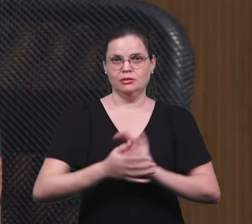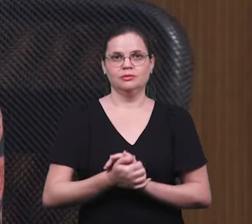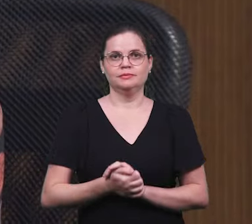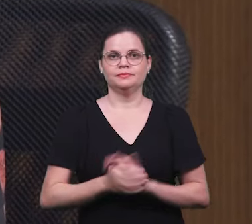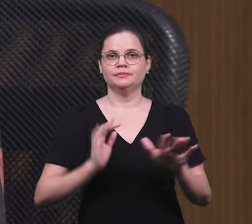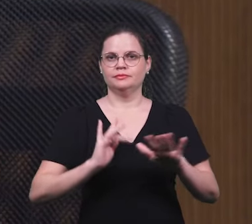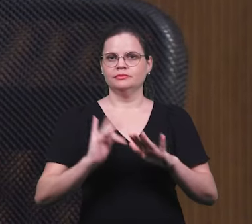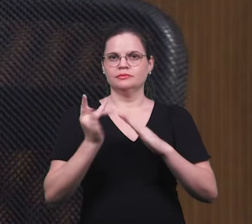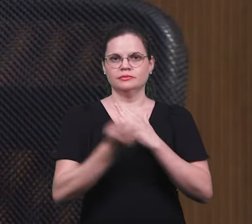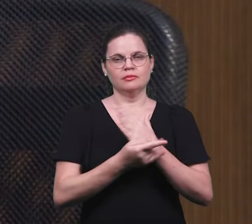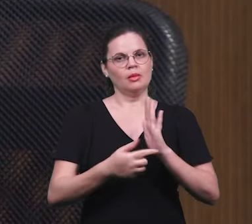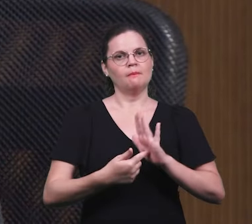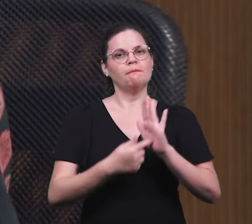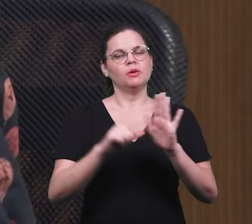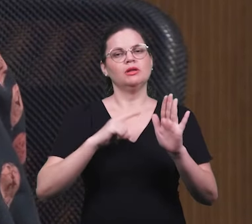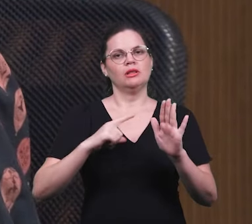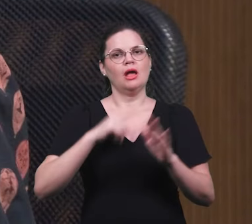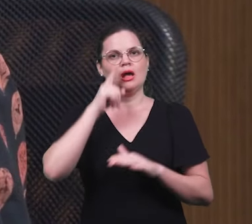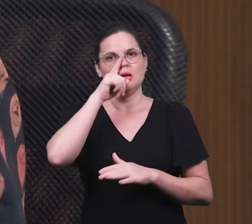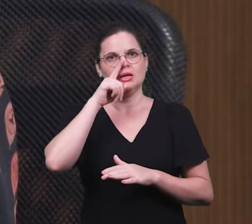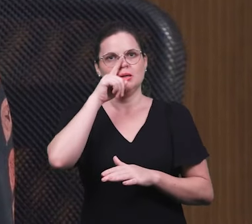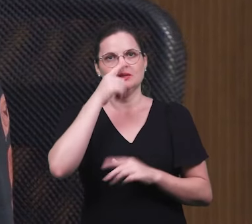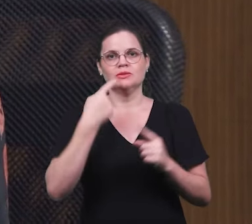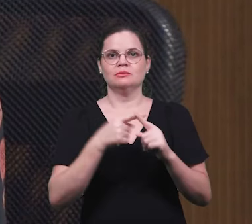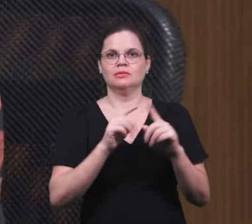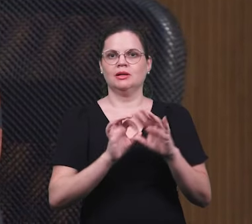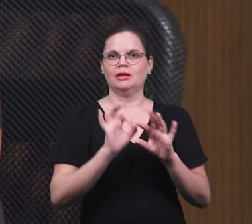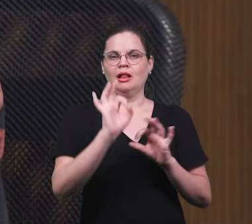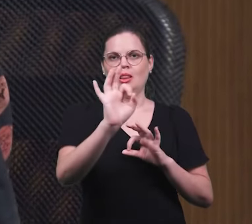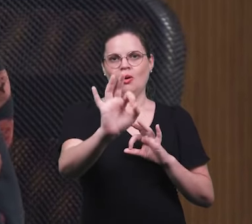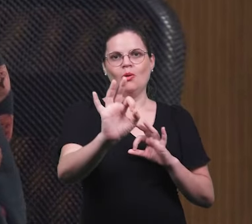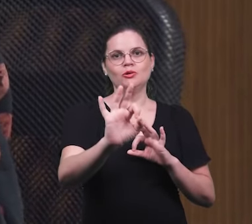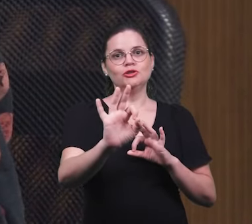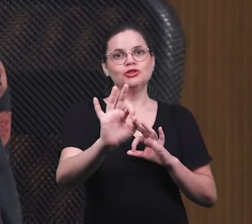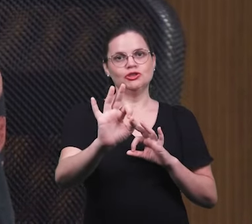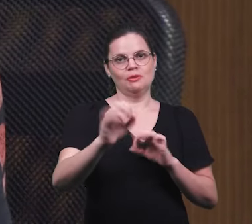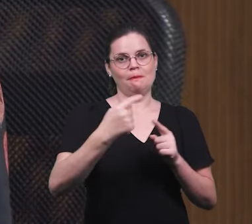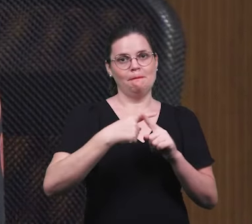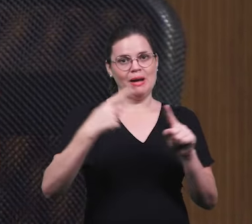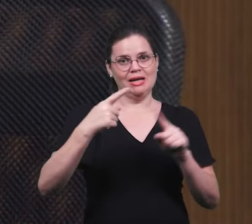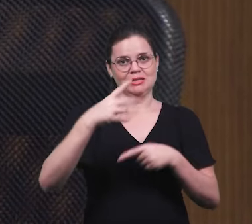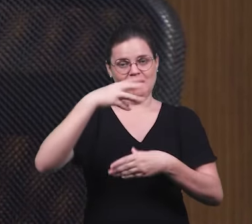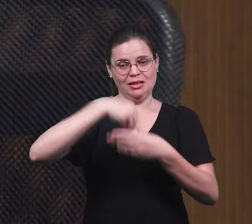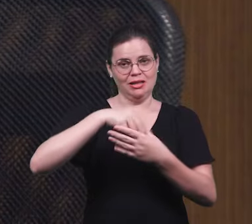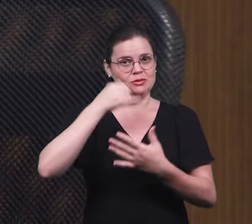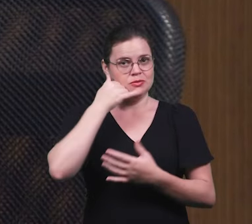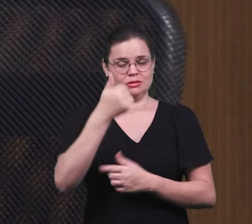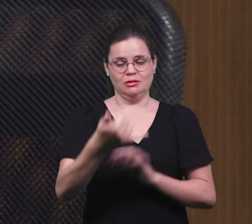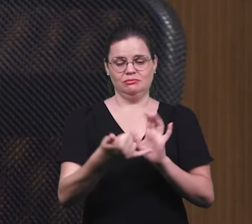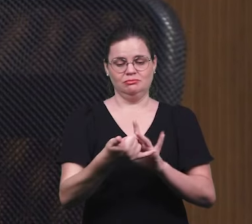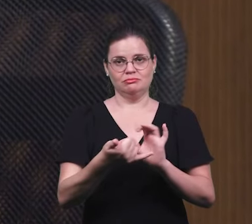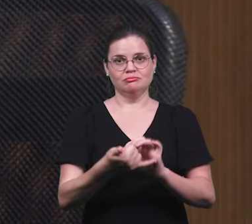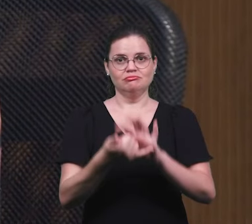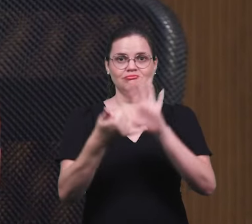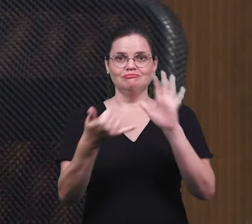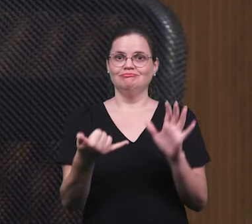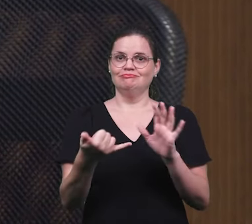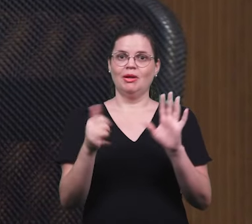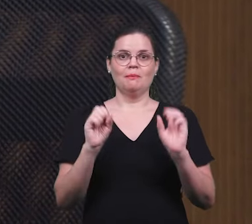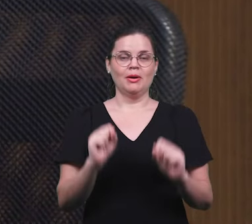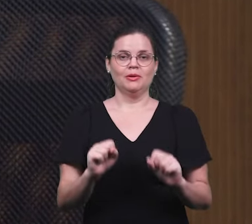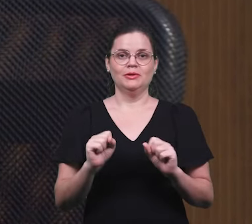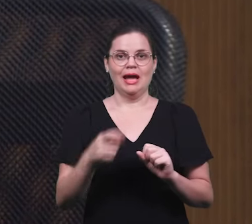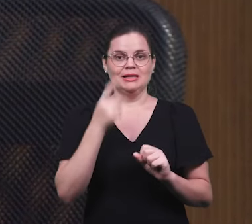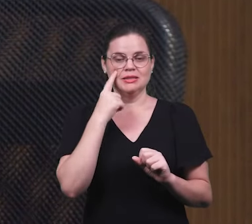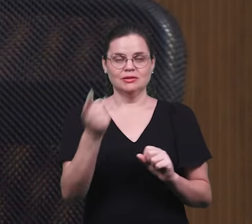social, ela traz esse risco, porque é algo que está distante, está dentro do celular, e às vezes num clique você cai ali